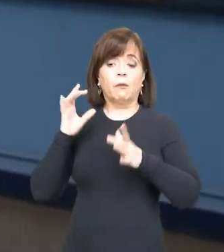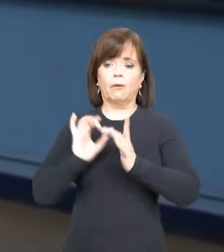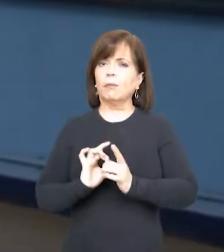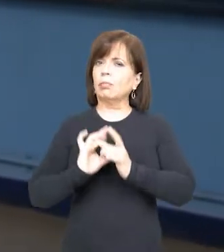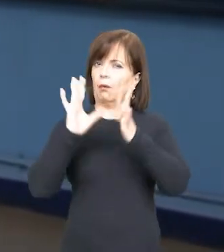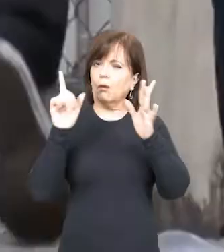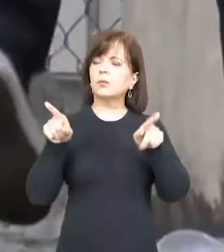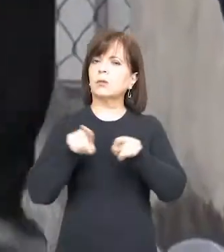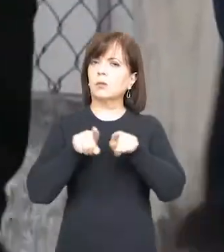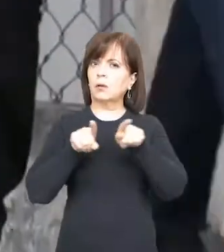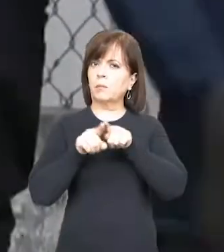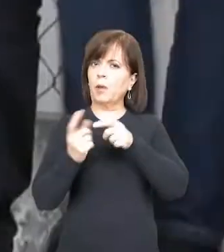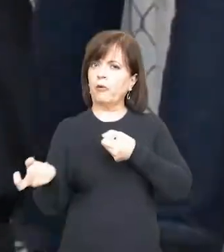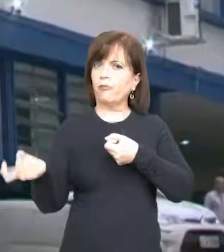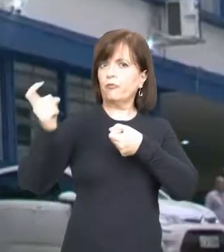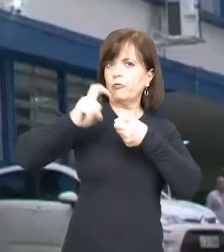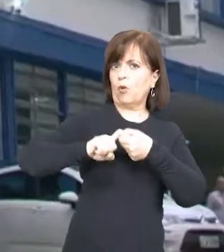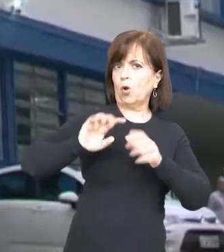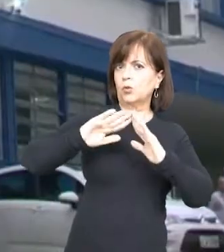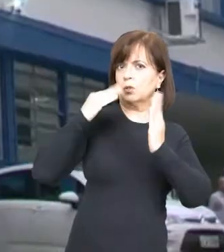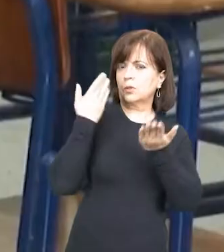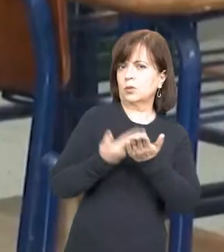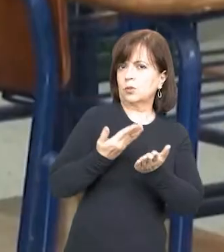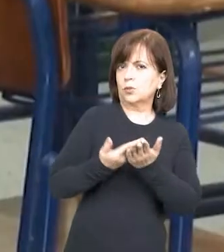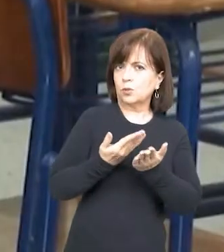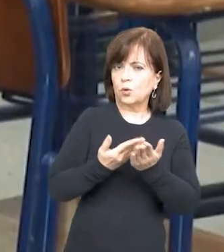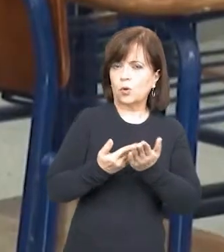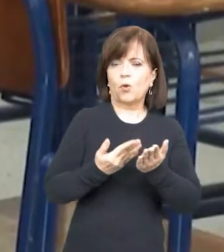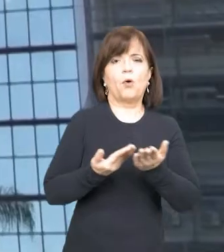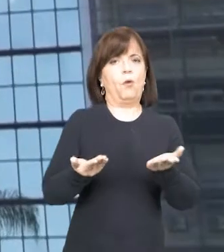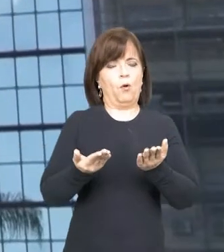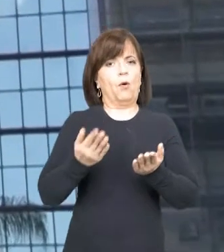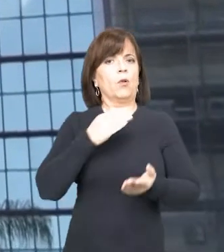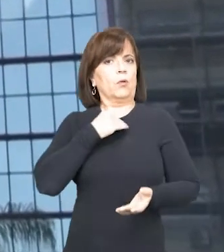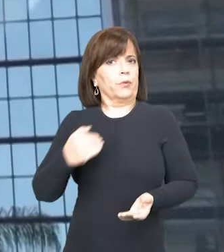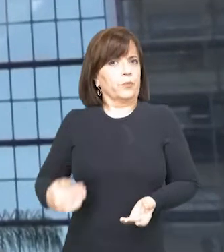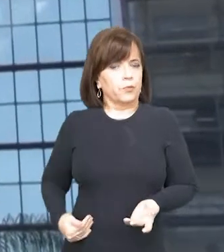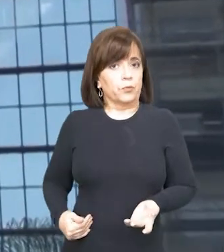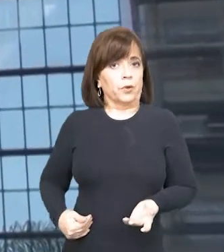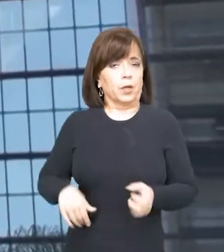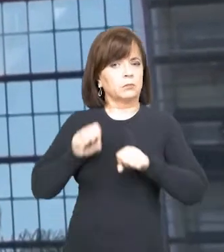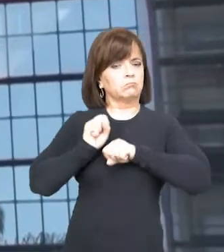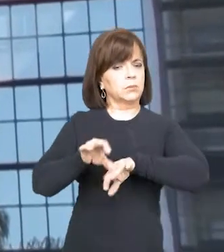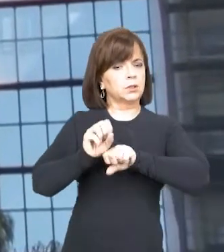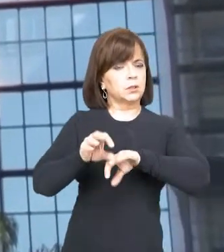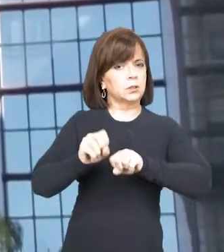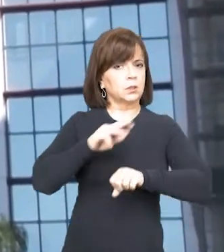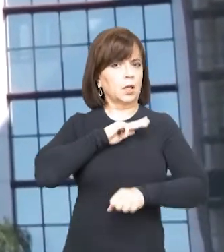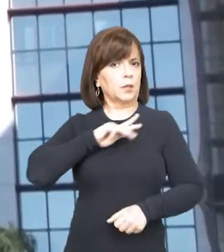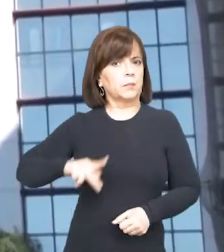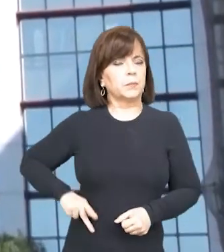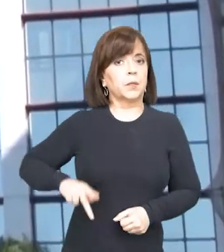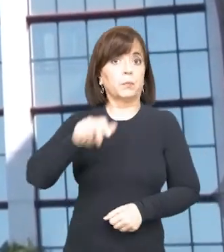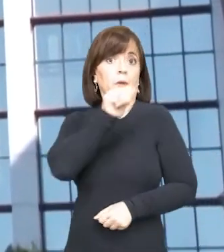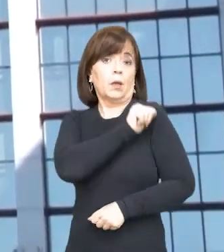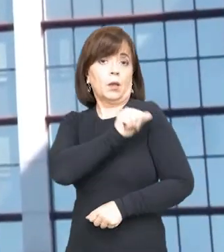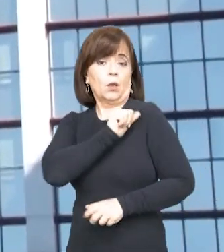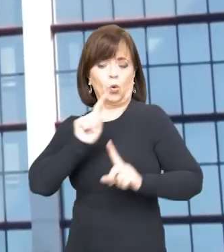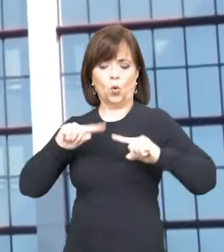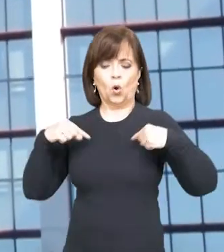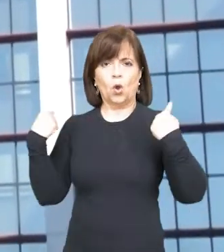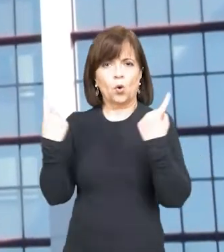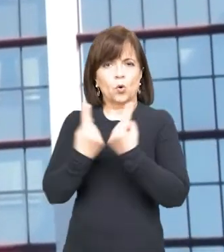funcionamento presencial das aulas nos sistemas público e privado de ensino, o MPRJ realizou uma série de reuniões